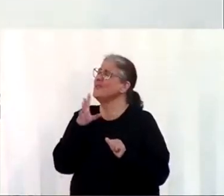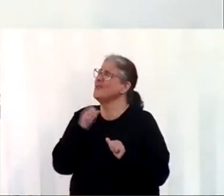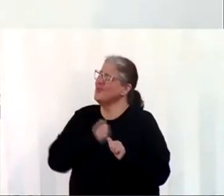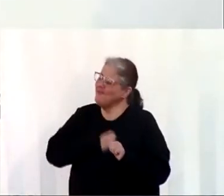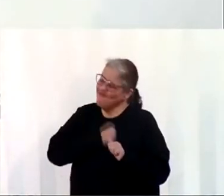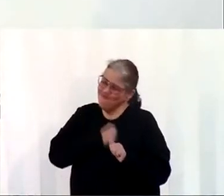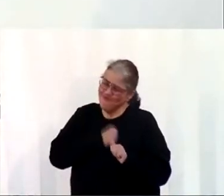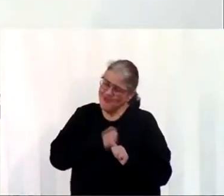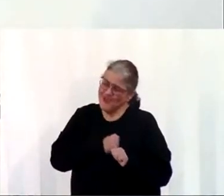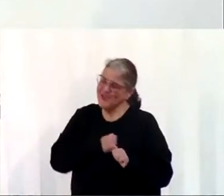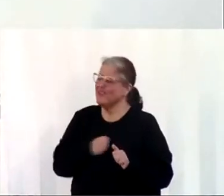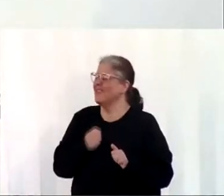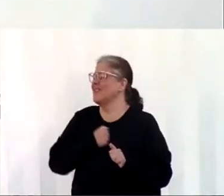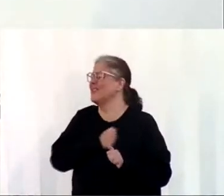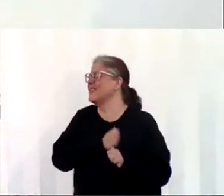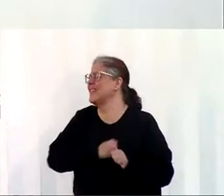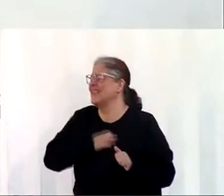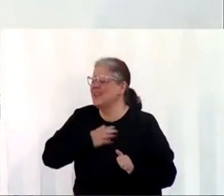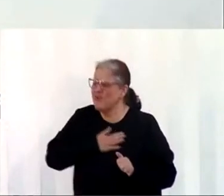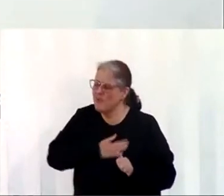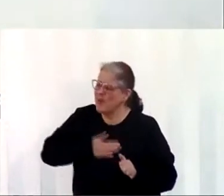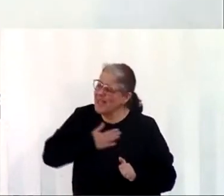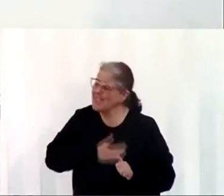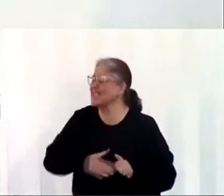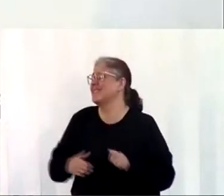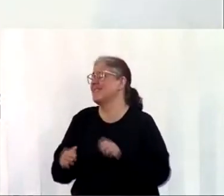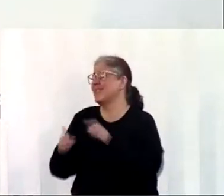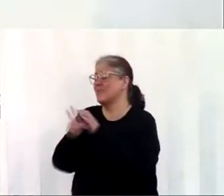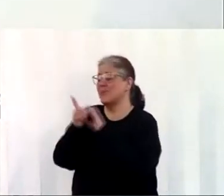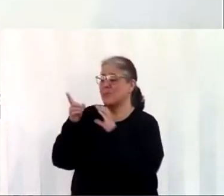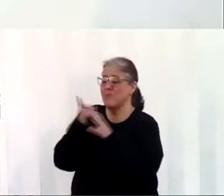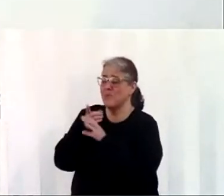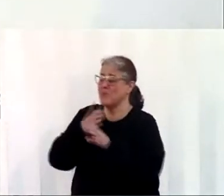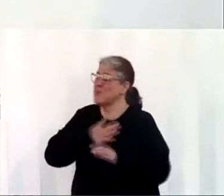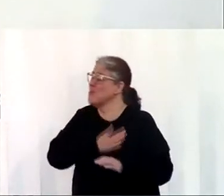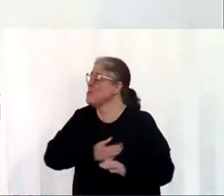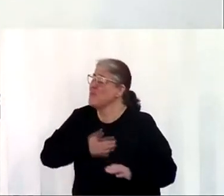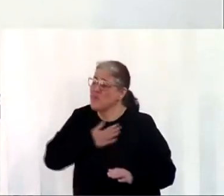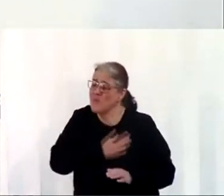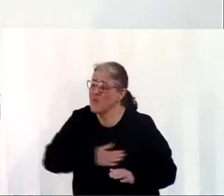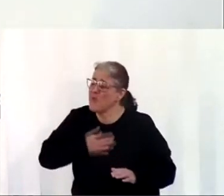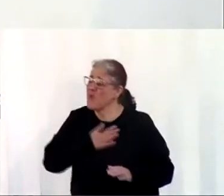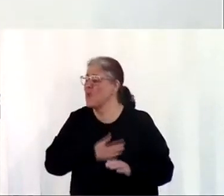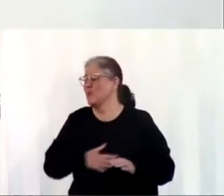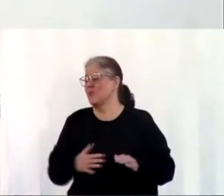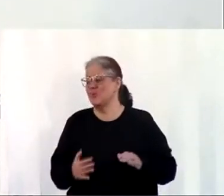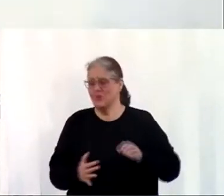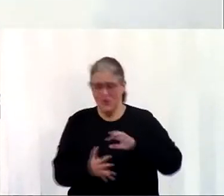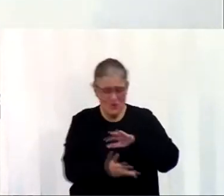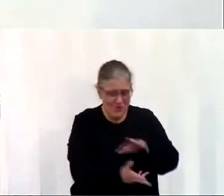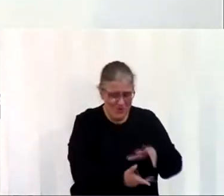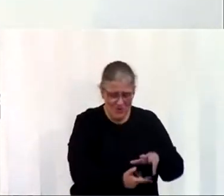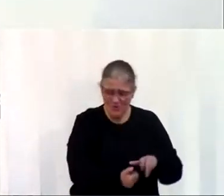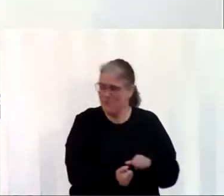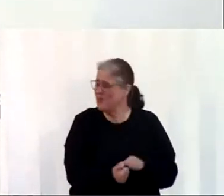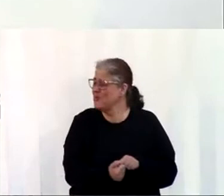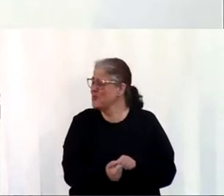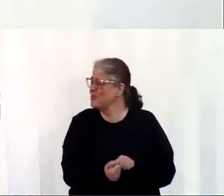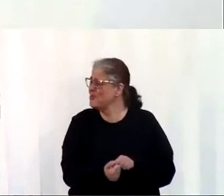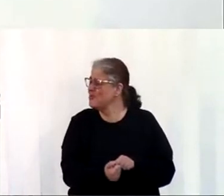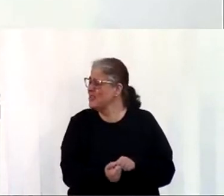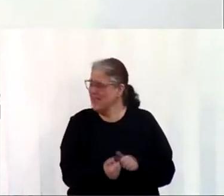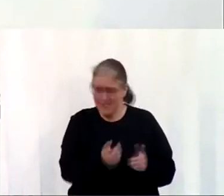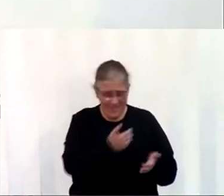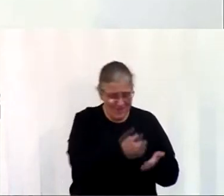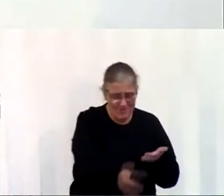gosto pela comunhão, o gosto por viver neste mundo perdido, caído, mas nós não